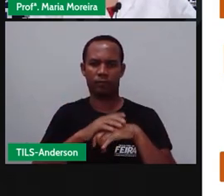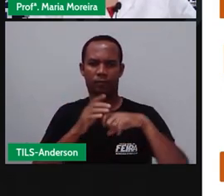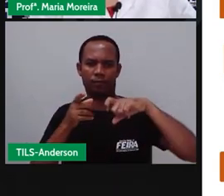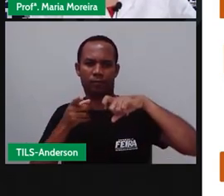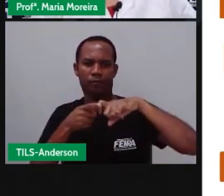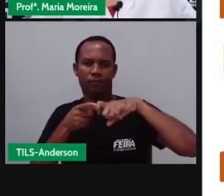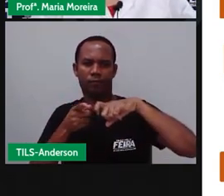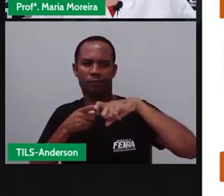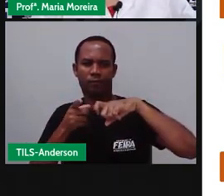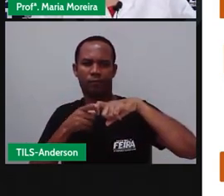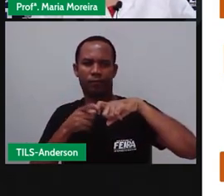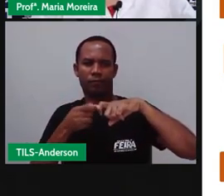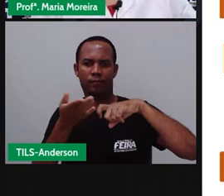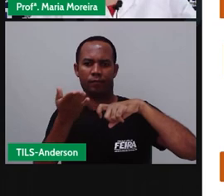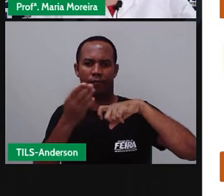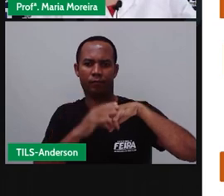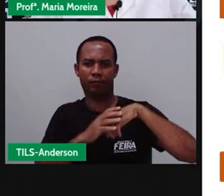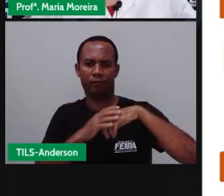médico,